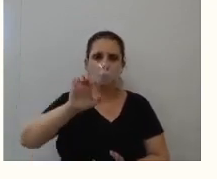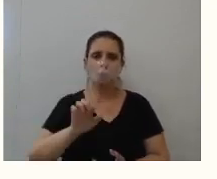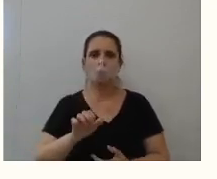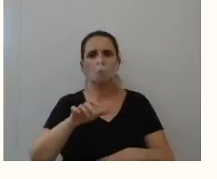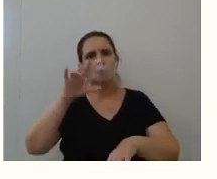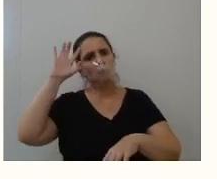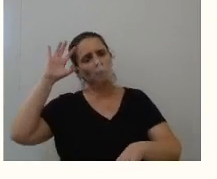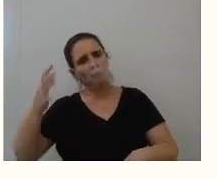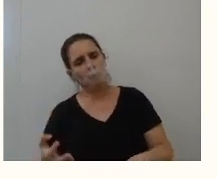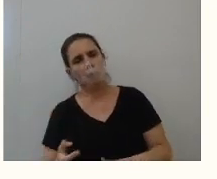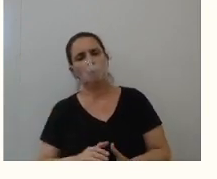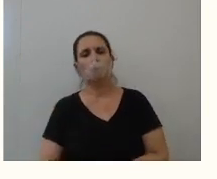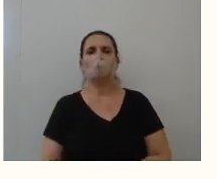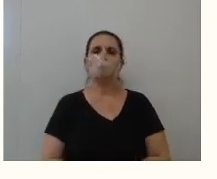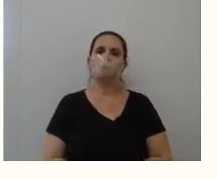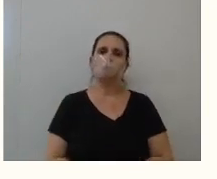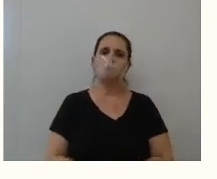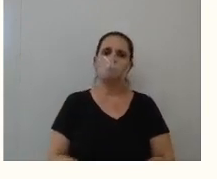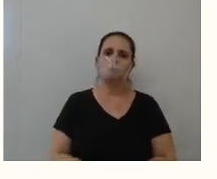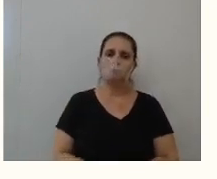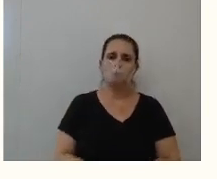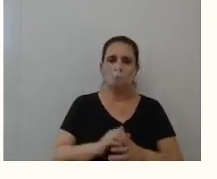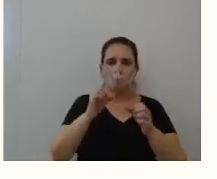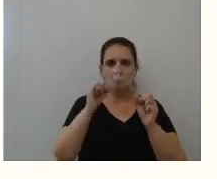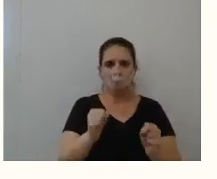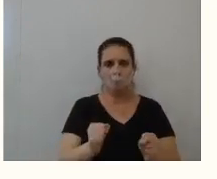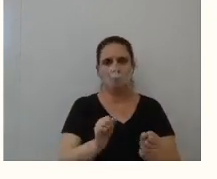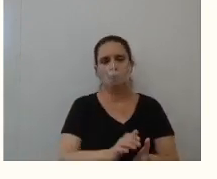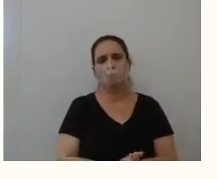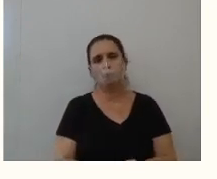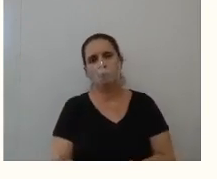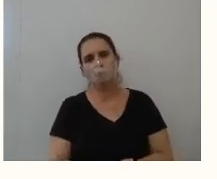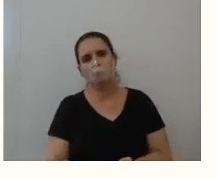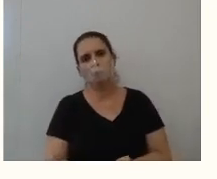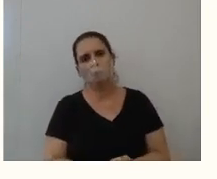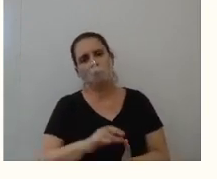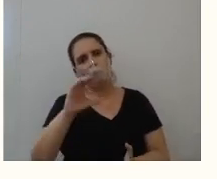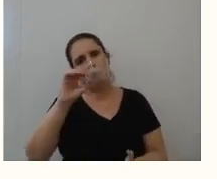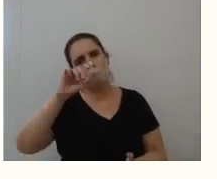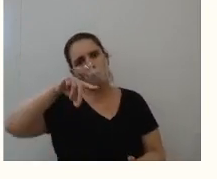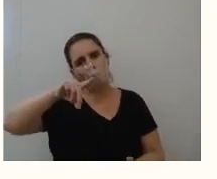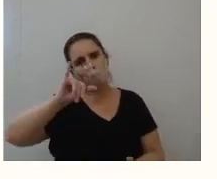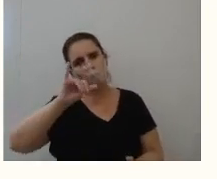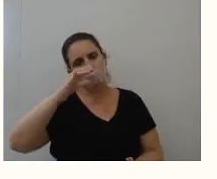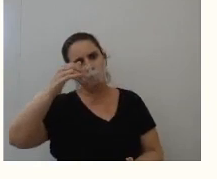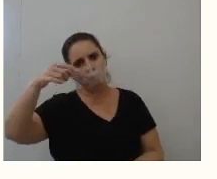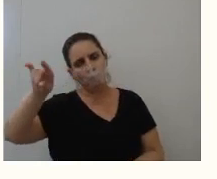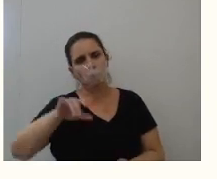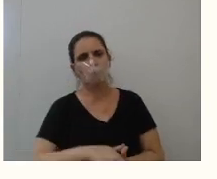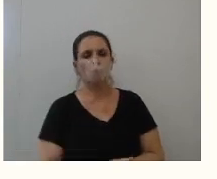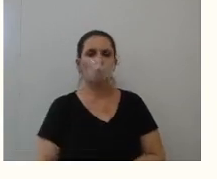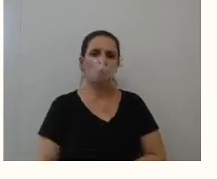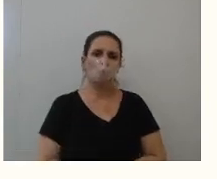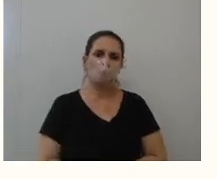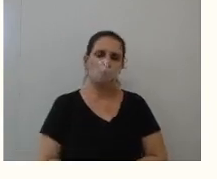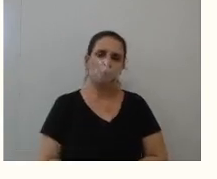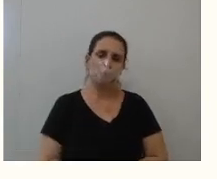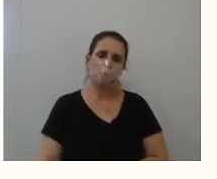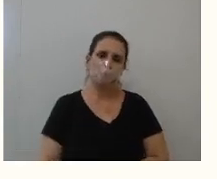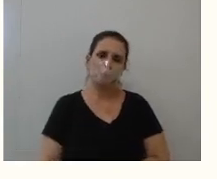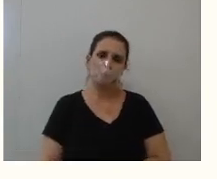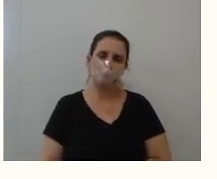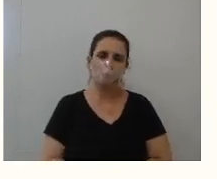indicar concessão, né? Pode indicar condição, né? A gente tinha visto outros